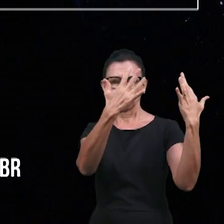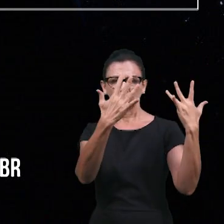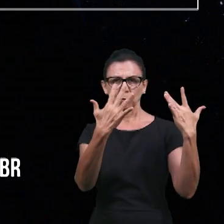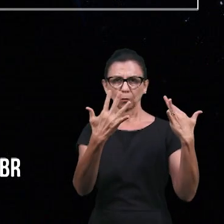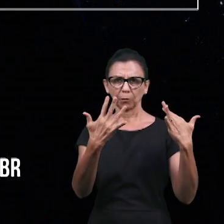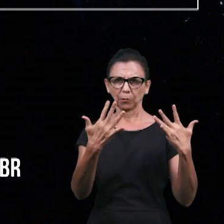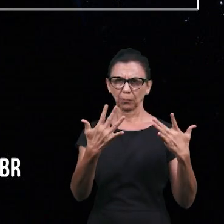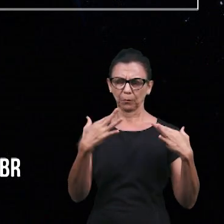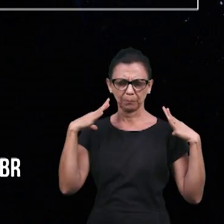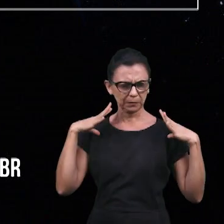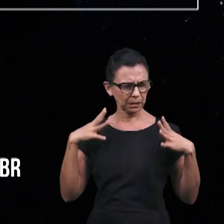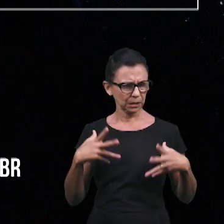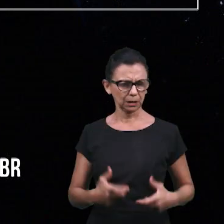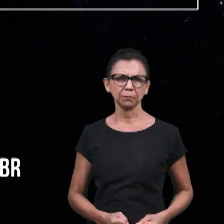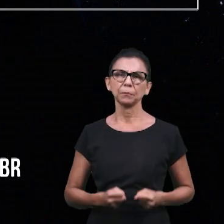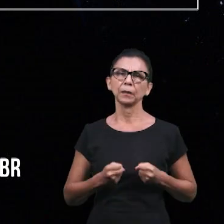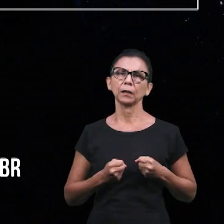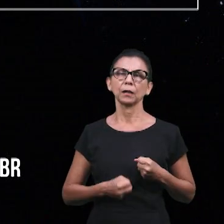põe teu sangue